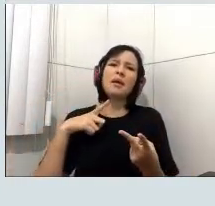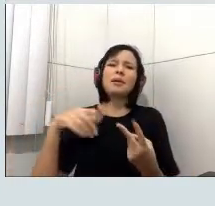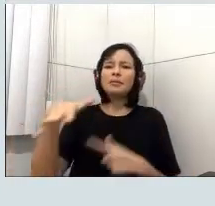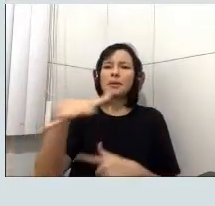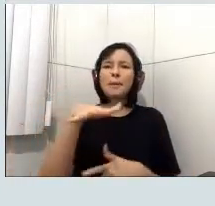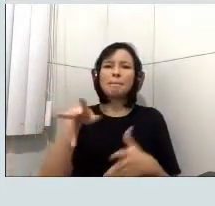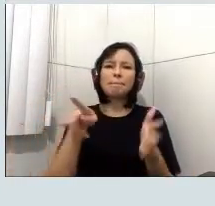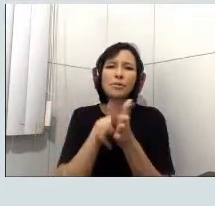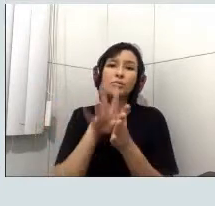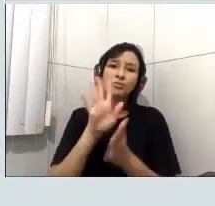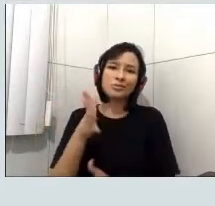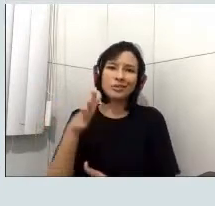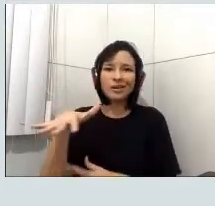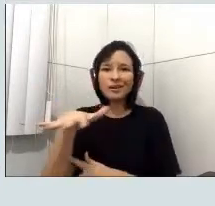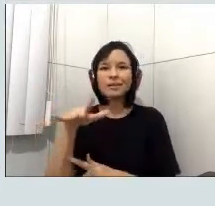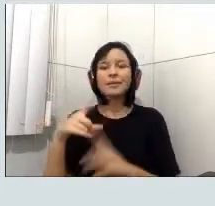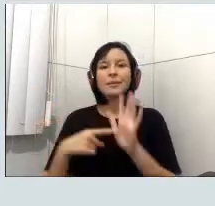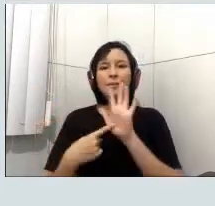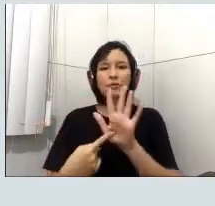geométrico envolto no meio.